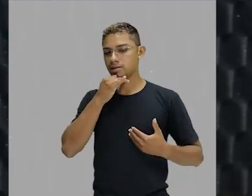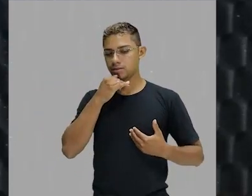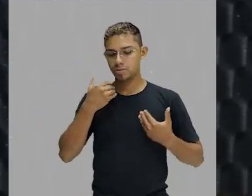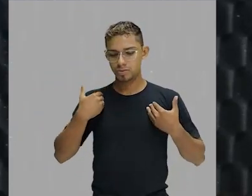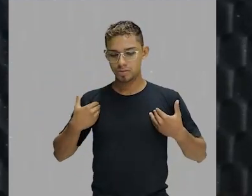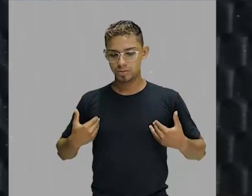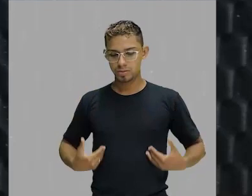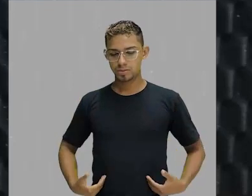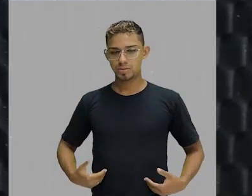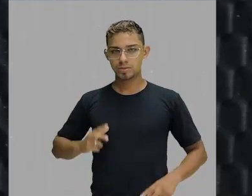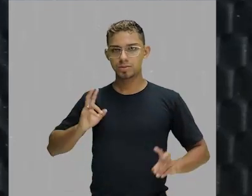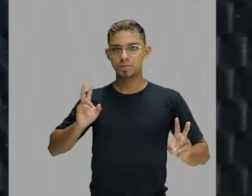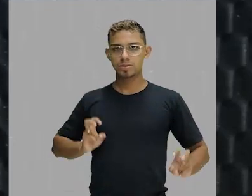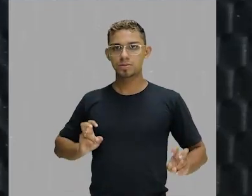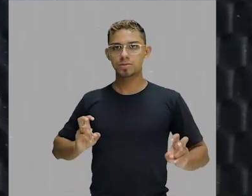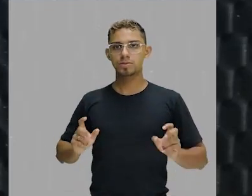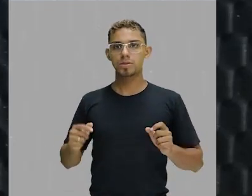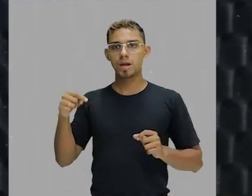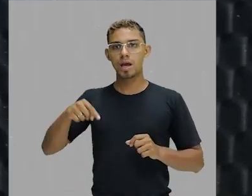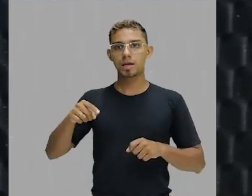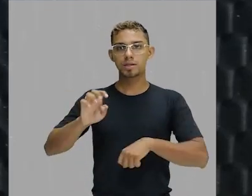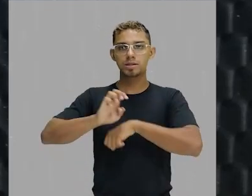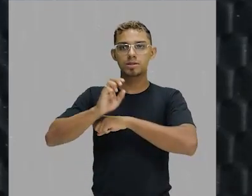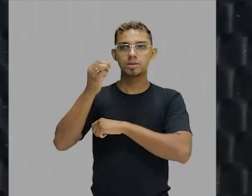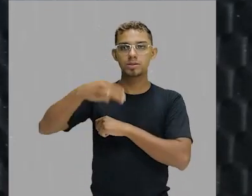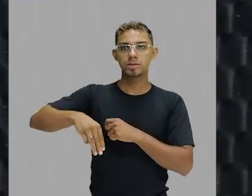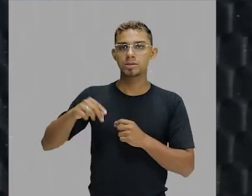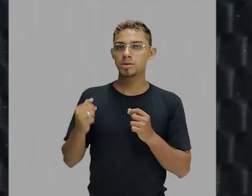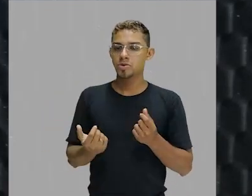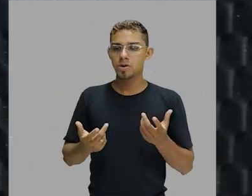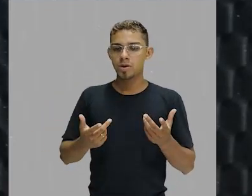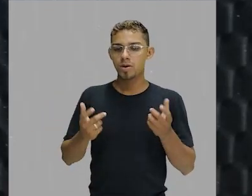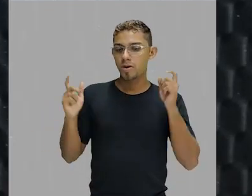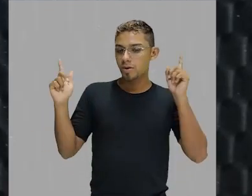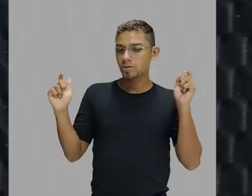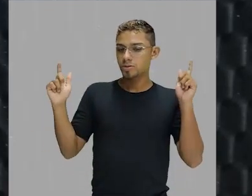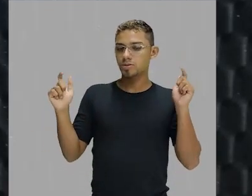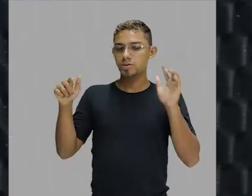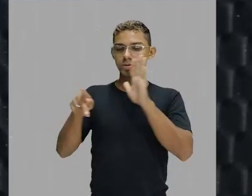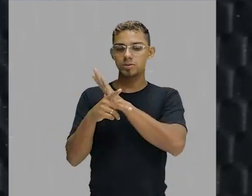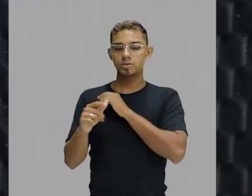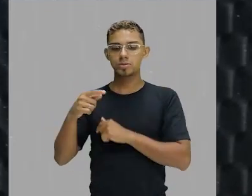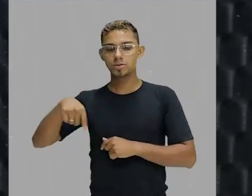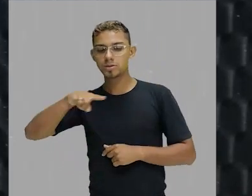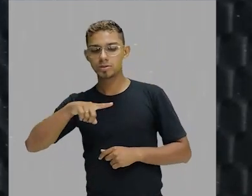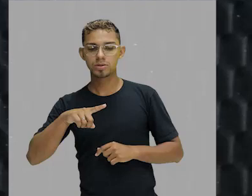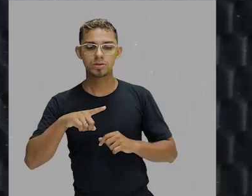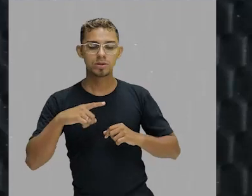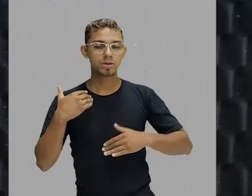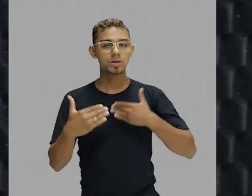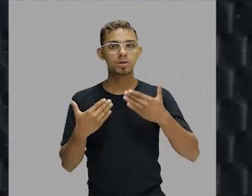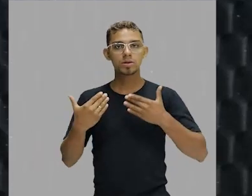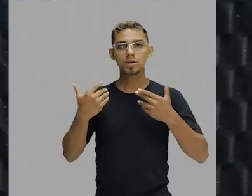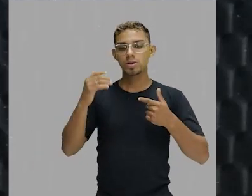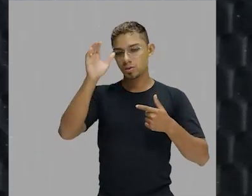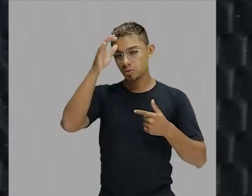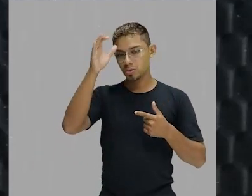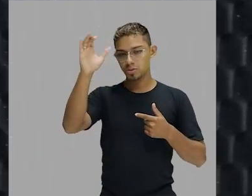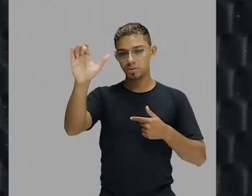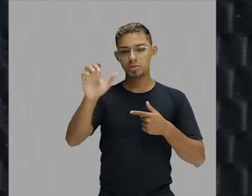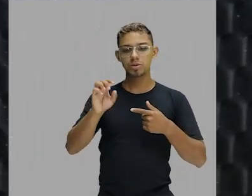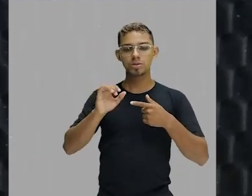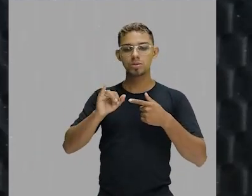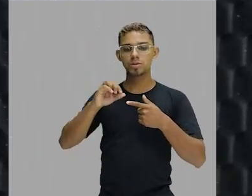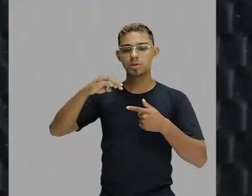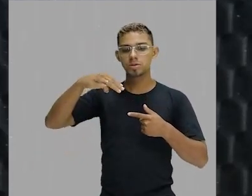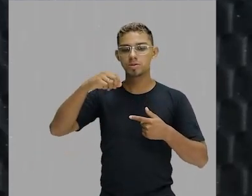é uma expressão que só existe aqui no Maranhão. Eu amo as expressões maranhenses porque elas fazem parte do nosso processo de cultura